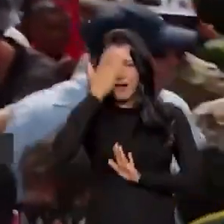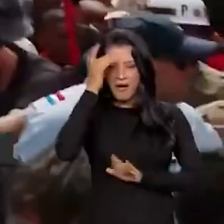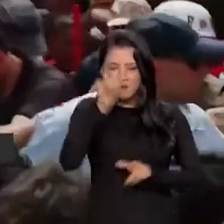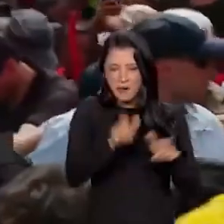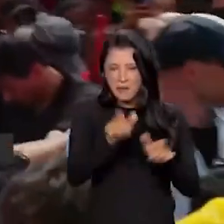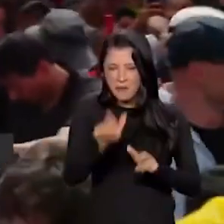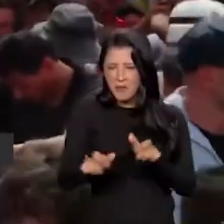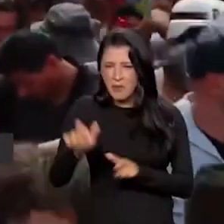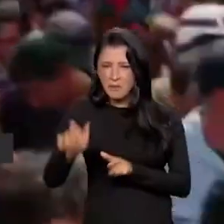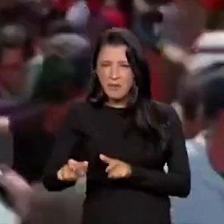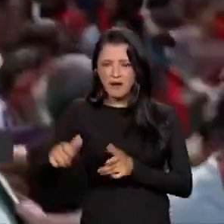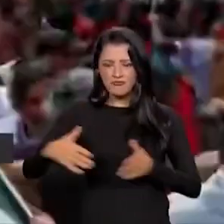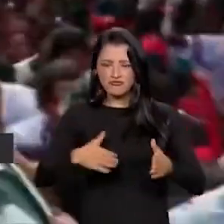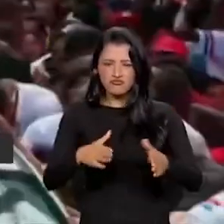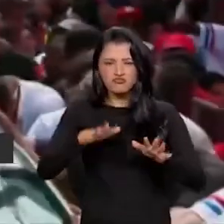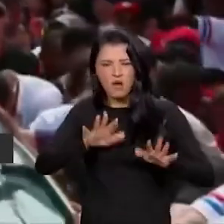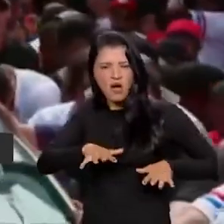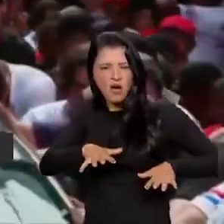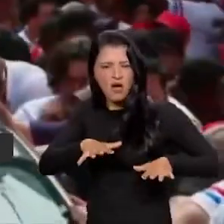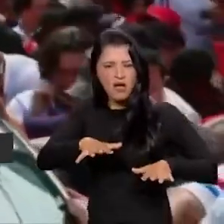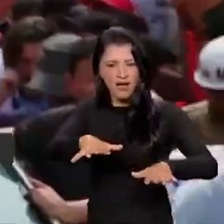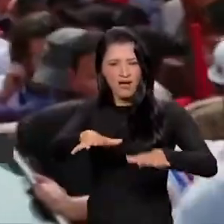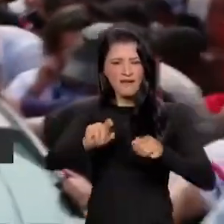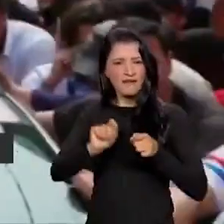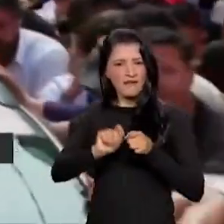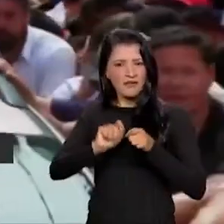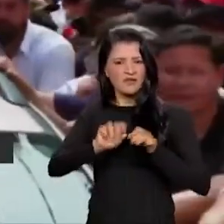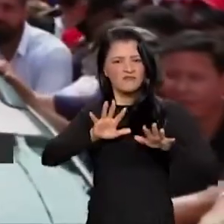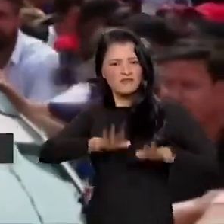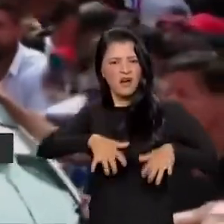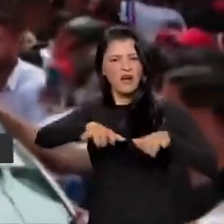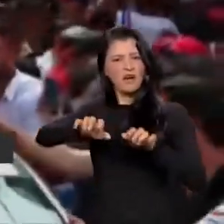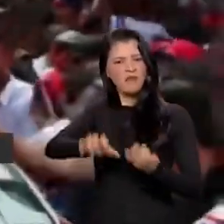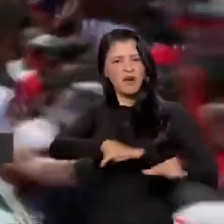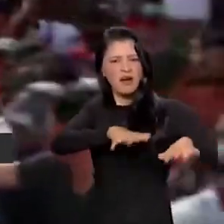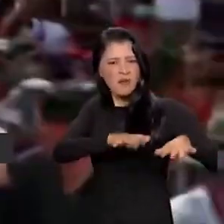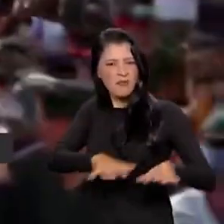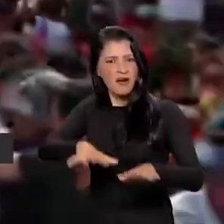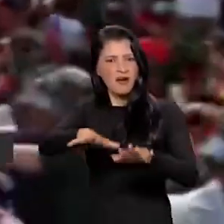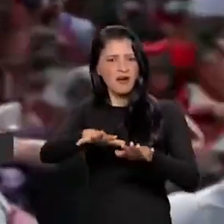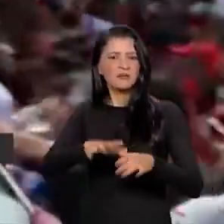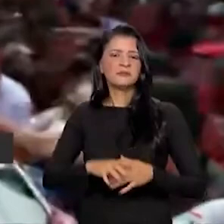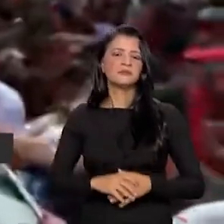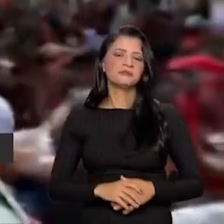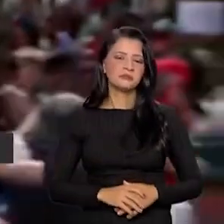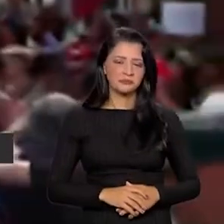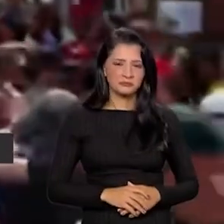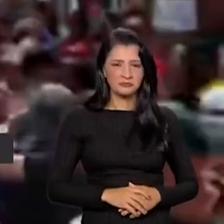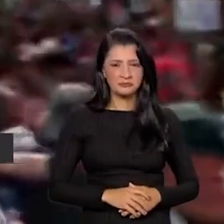pessoas nas ruas fazendo esse cortejo simbólico.